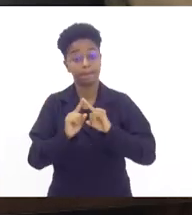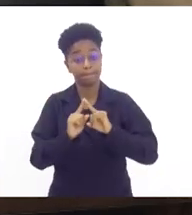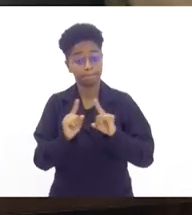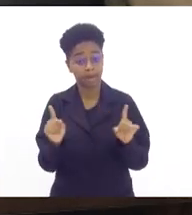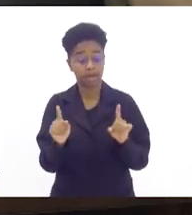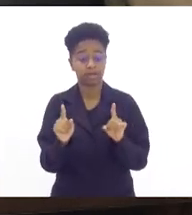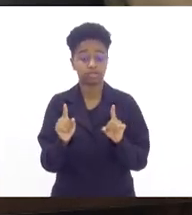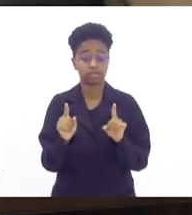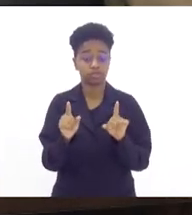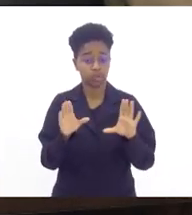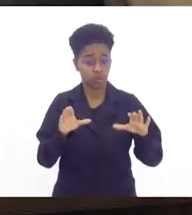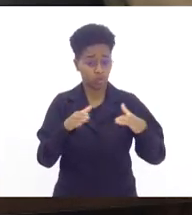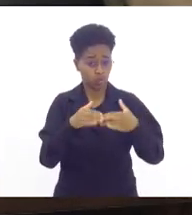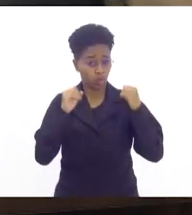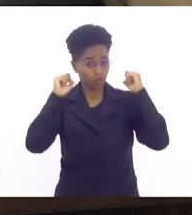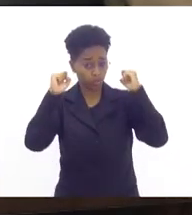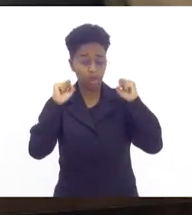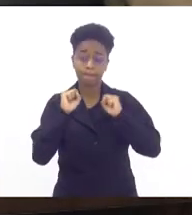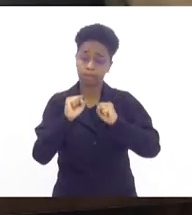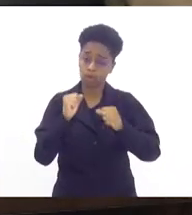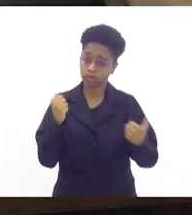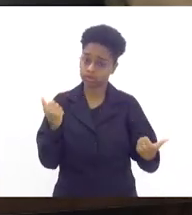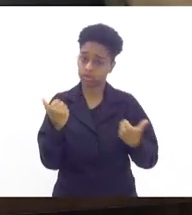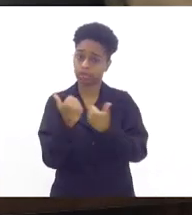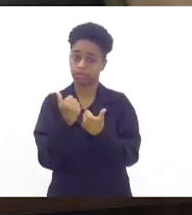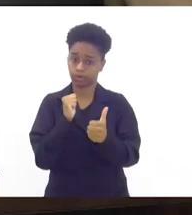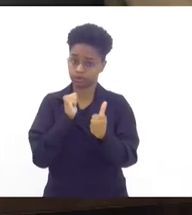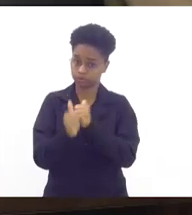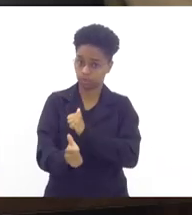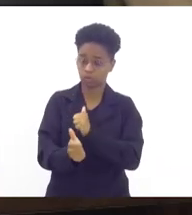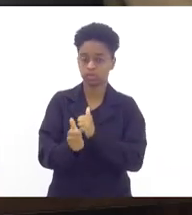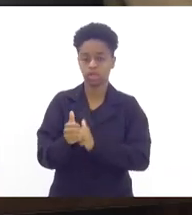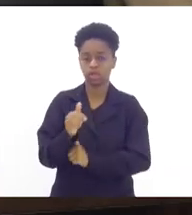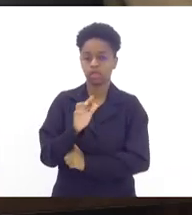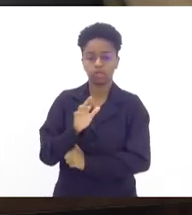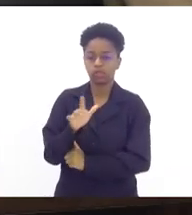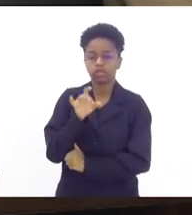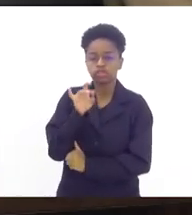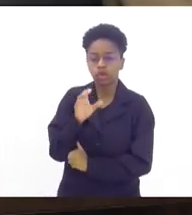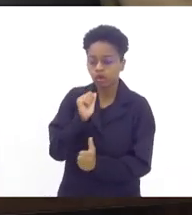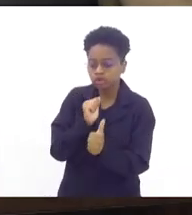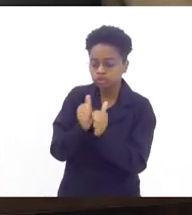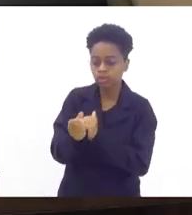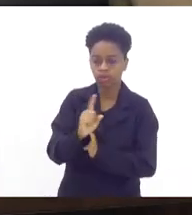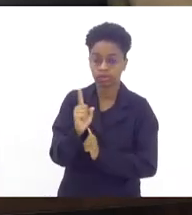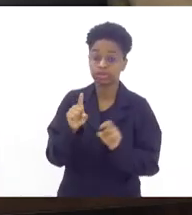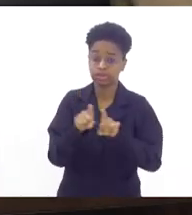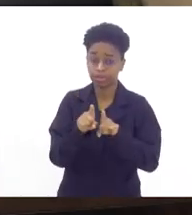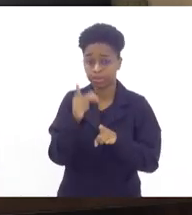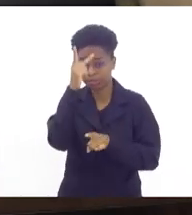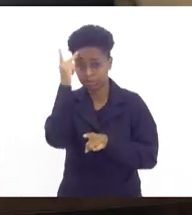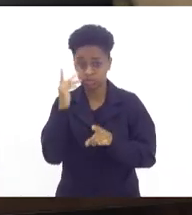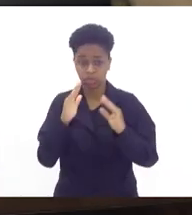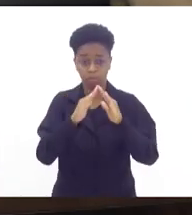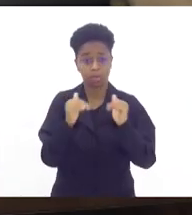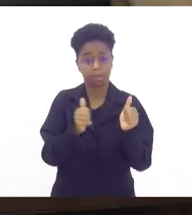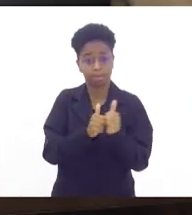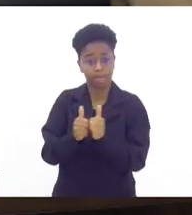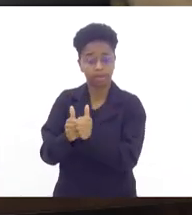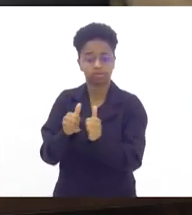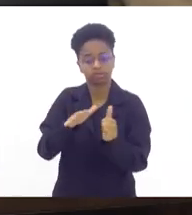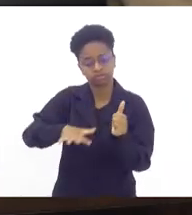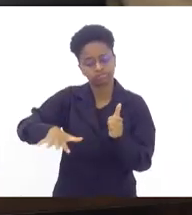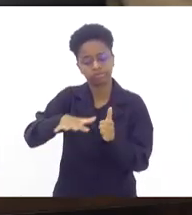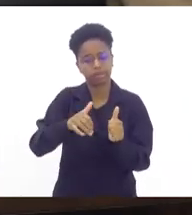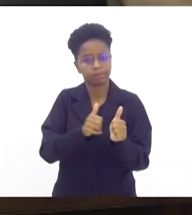as torcidas podem favorecer o esporte não só o esporte diretamente mas também ao em torno dele trazendo né a